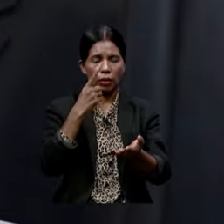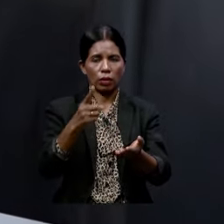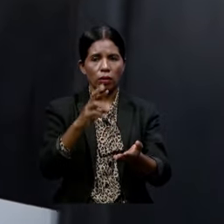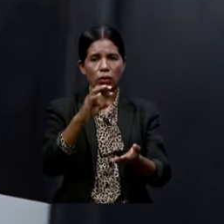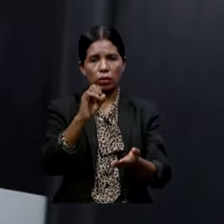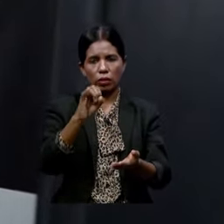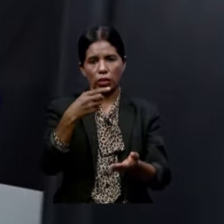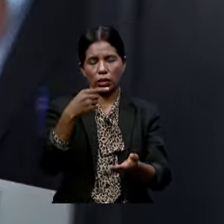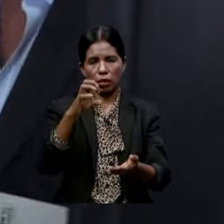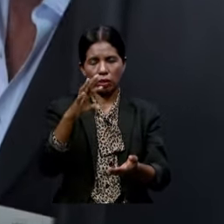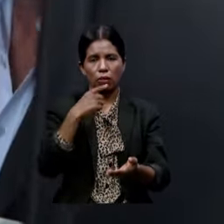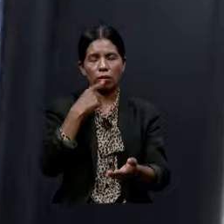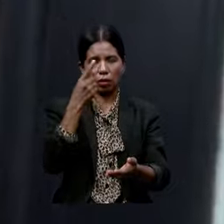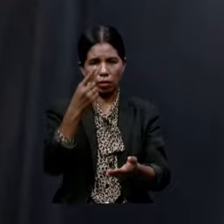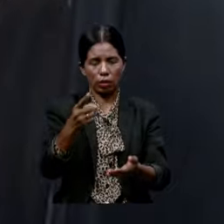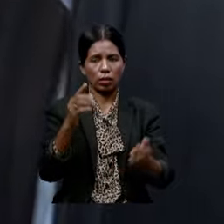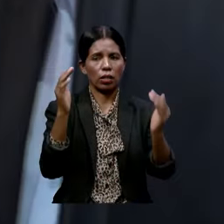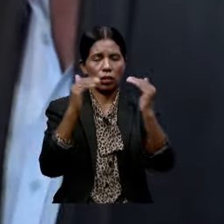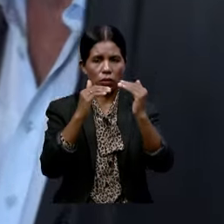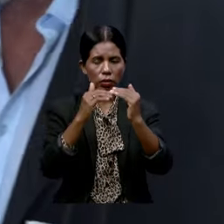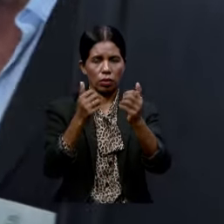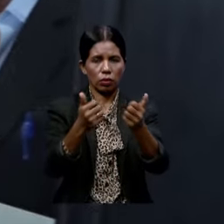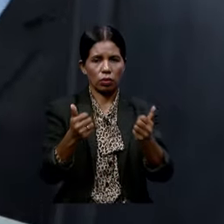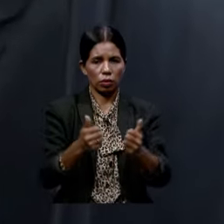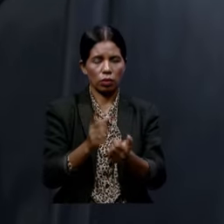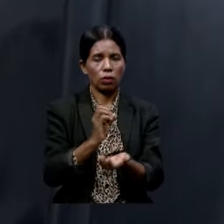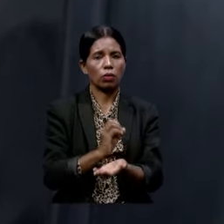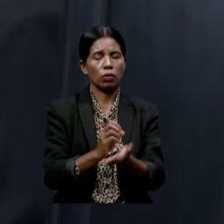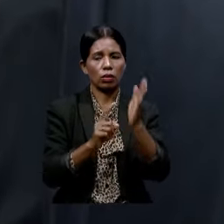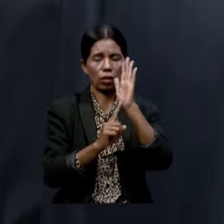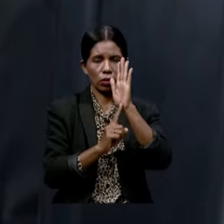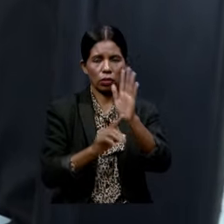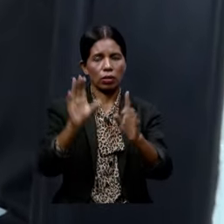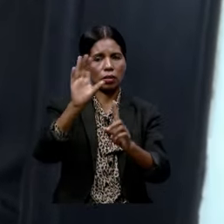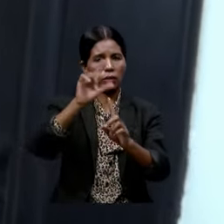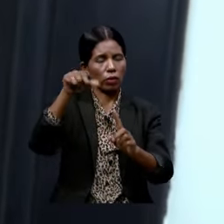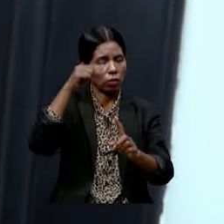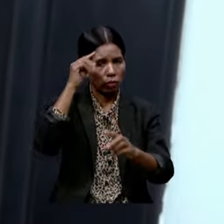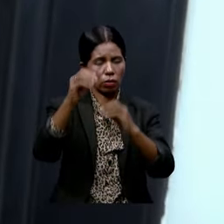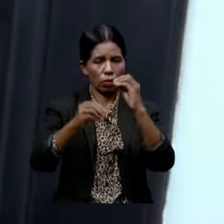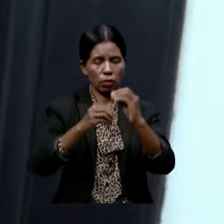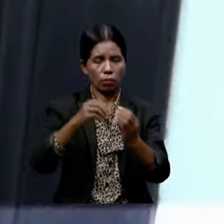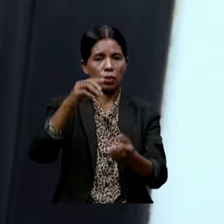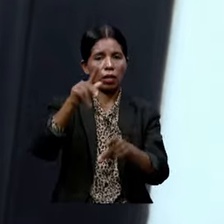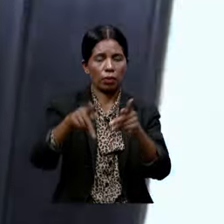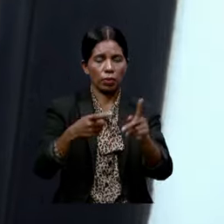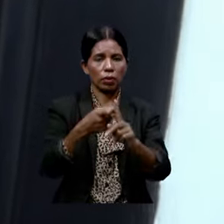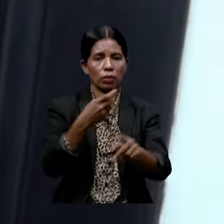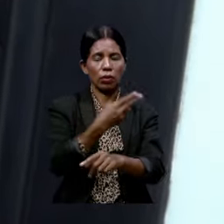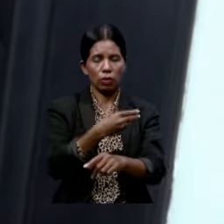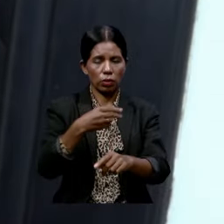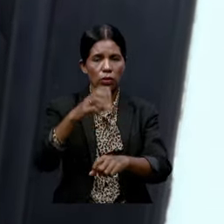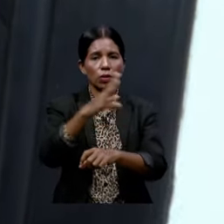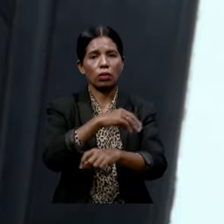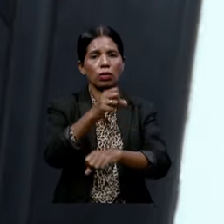Rosário Tiago Lobato Hateden, e a Sorumutune, Autoridade Raiwa Atomos, chefe de governo, com a investidor Sira Husi Indonésia no